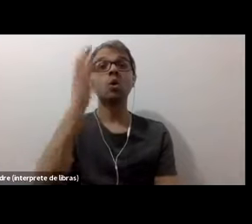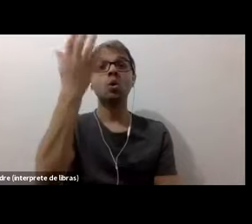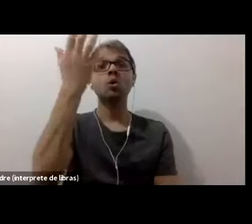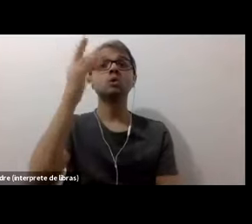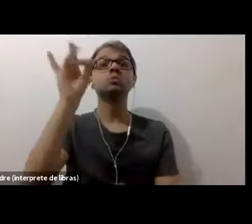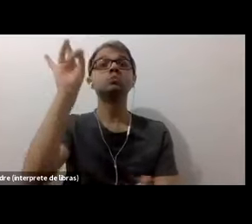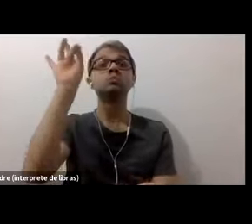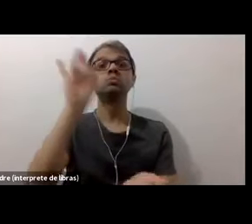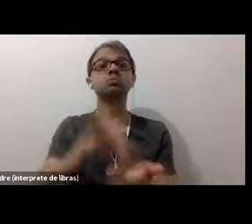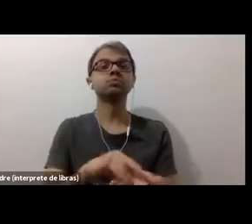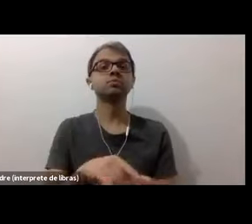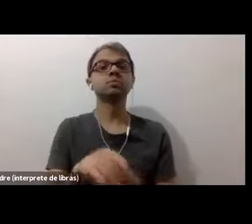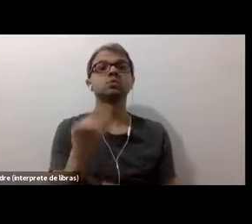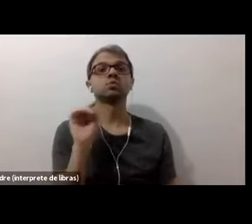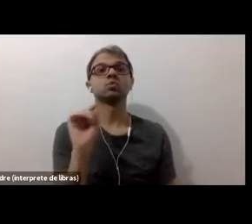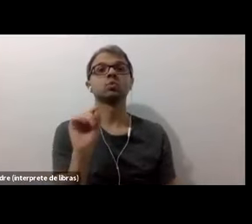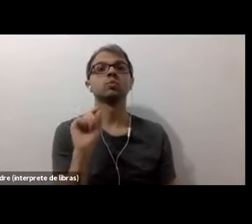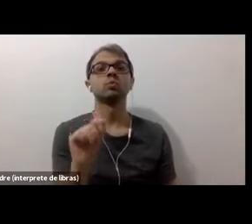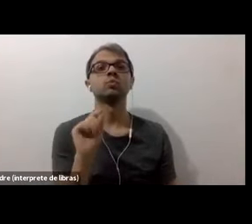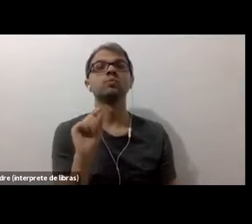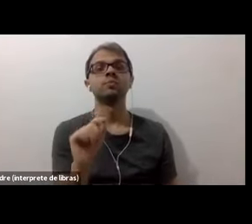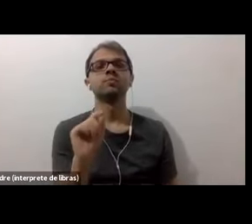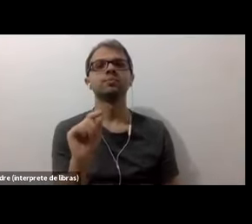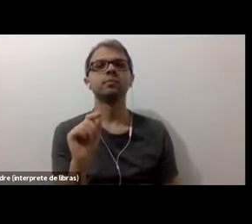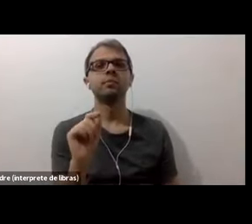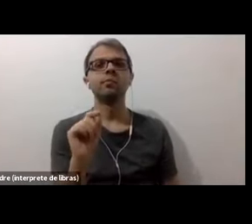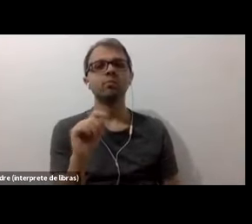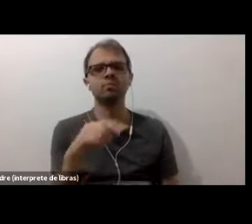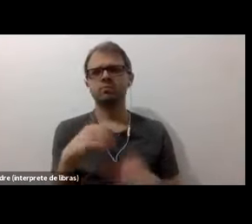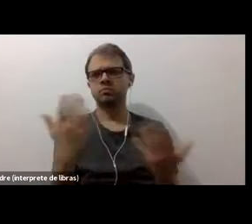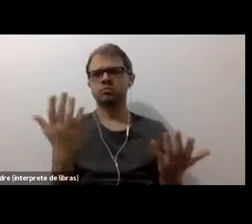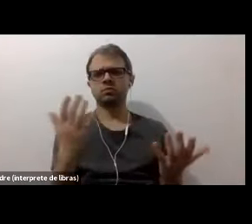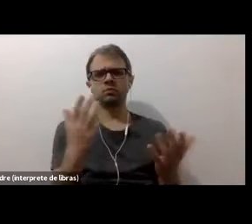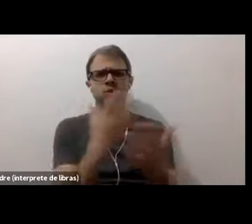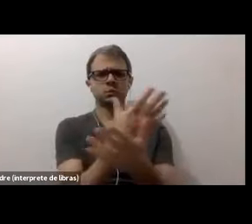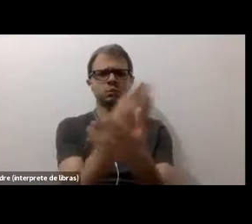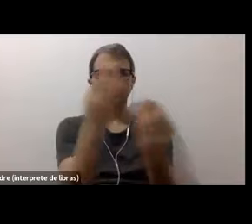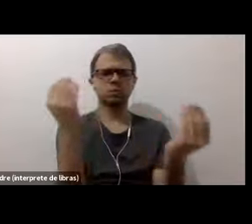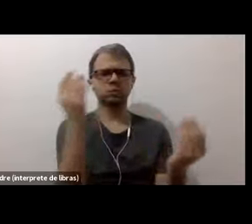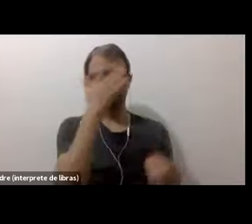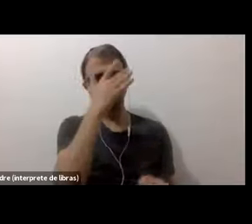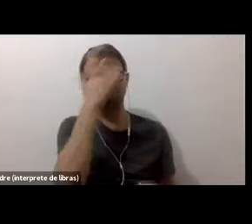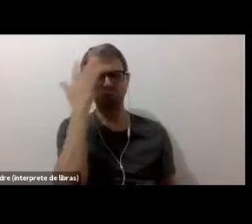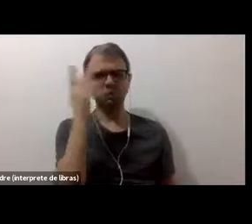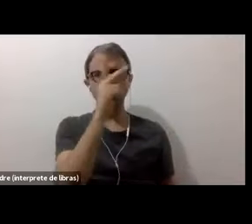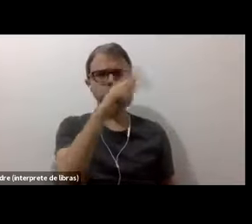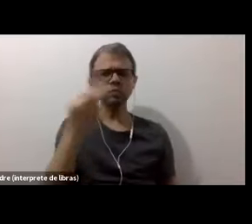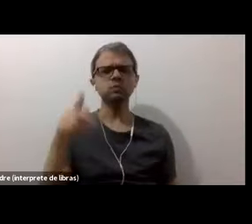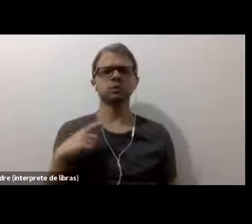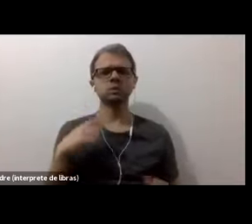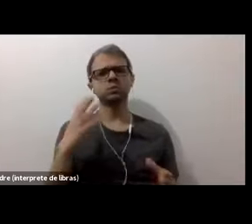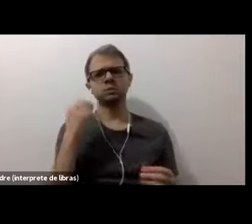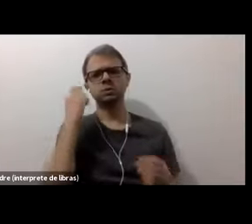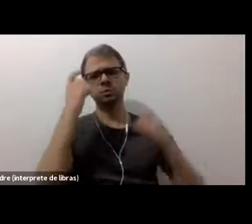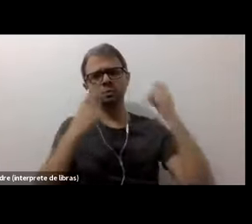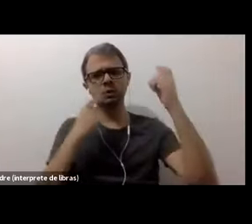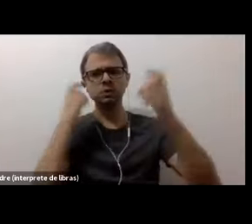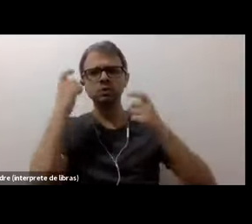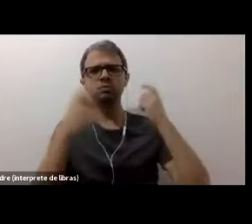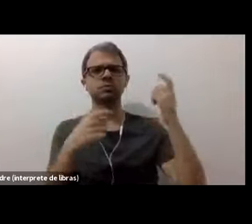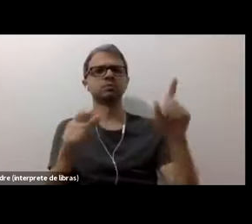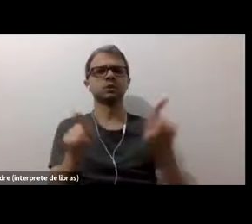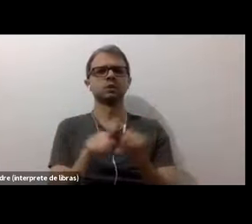discussão e a grande preocupação de todos com as condições que a escola tem